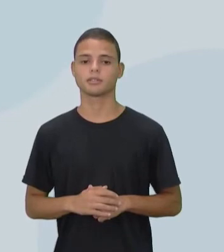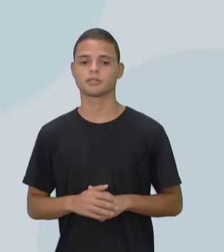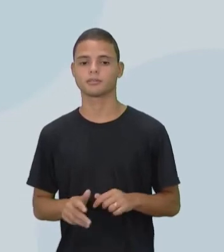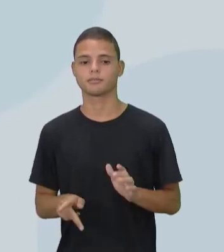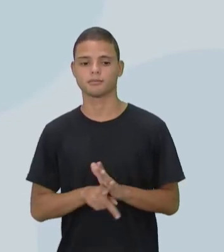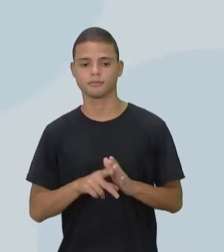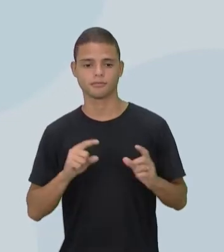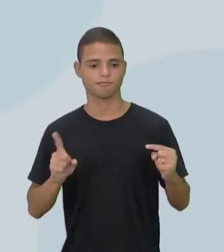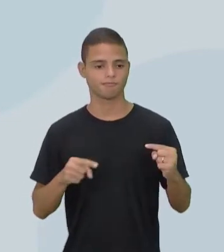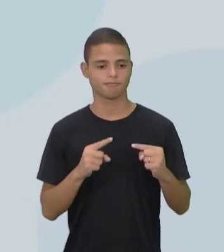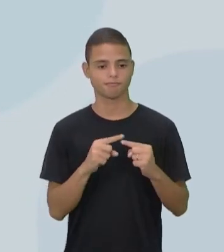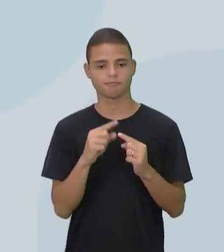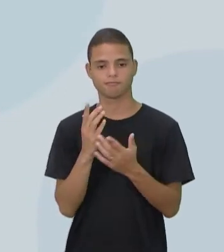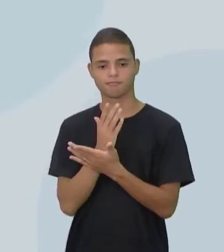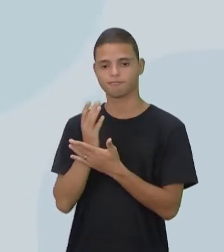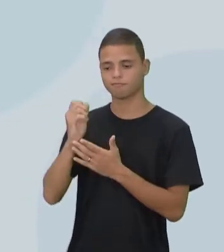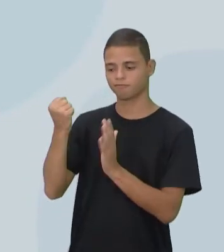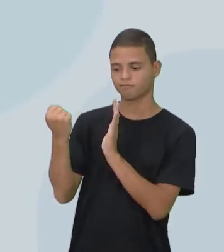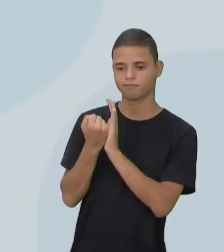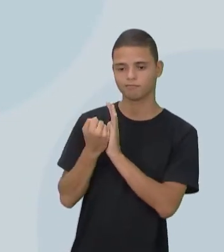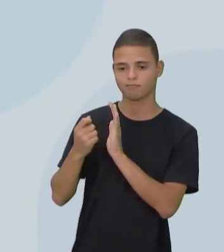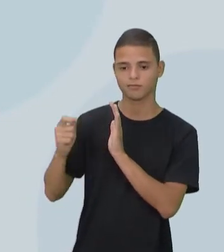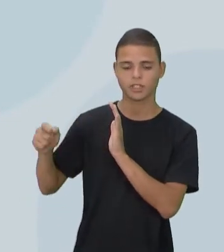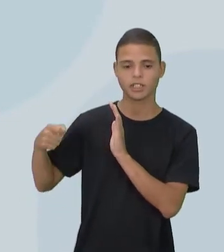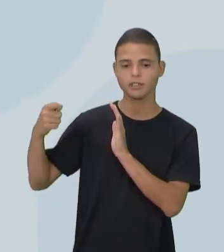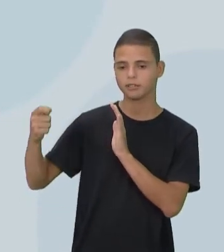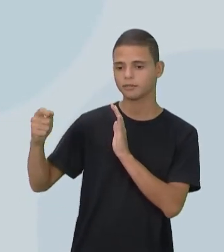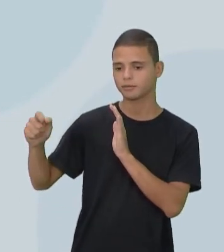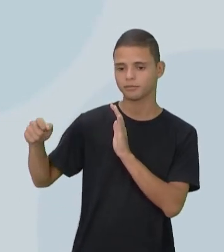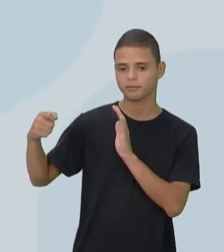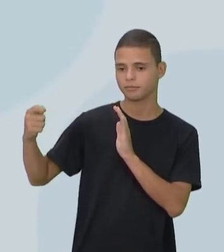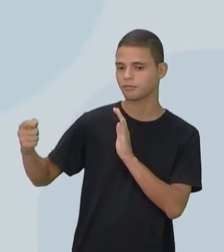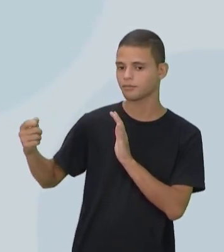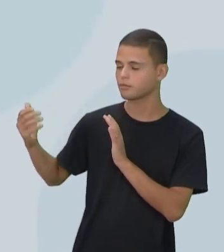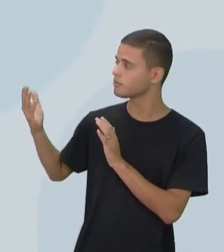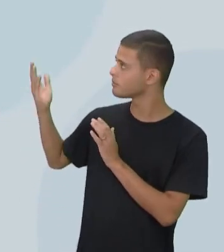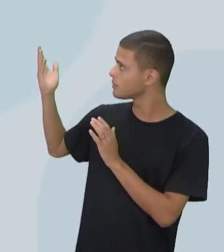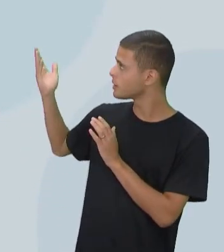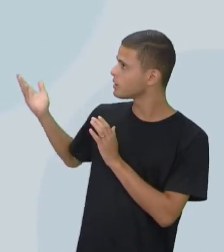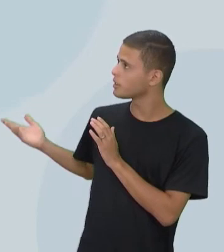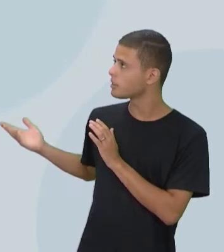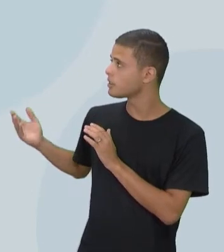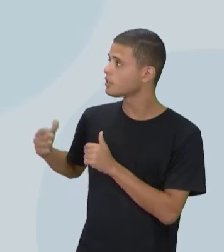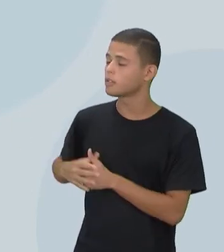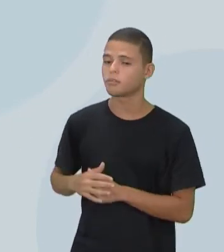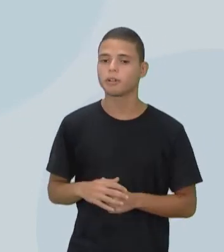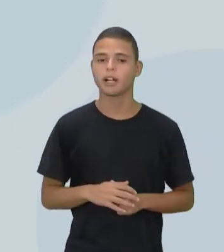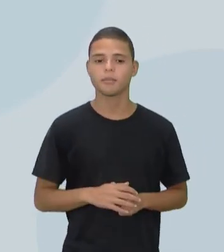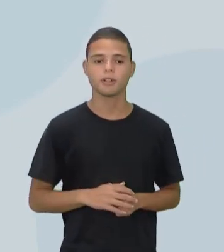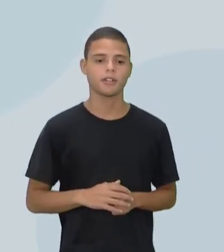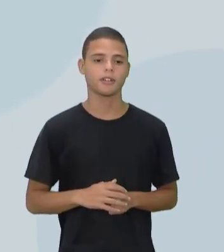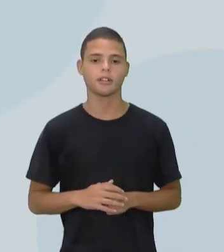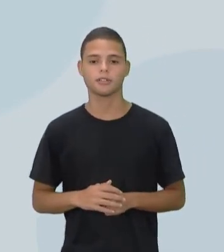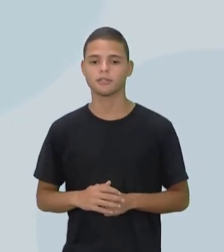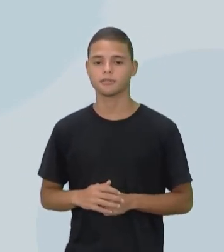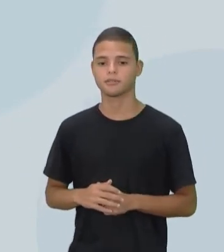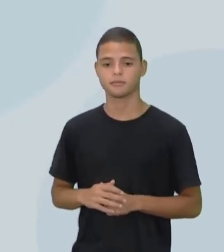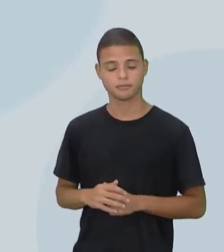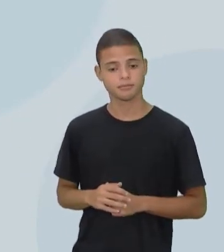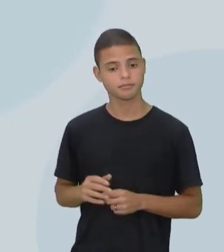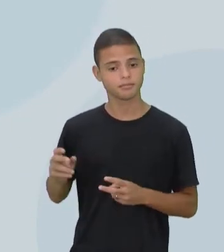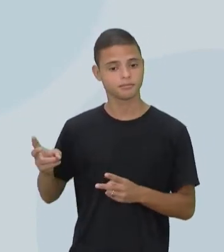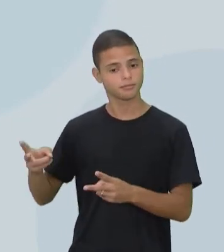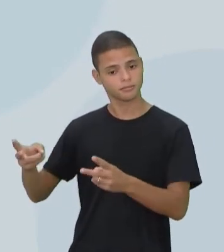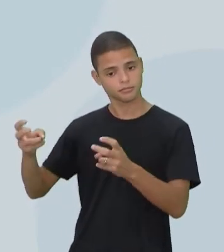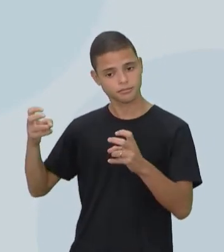objetividade, o símbolo dos elementos químicos. Então, todos os símbolos dos elementos químicos que a gente conhece hoje está presente na tabela periódica. Você pode